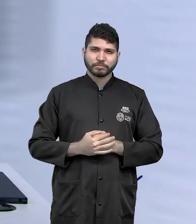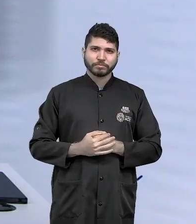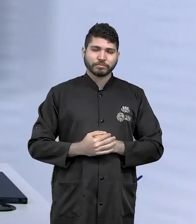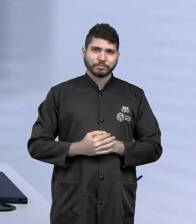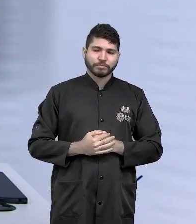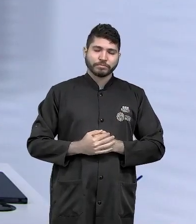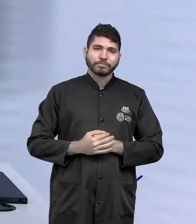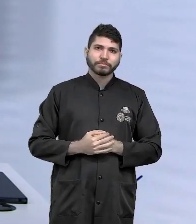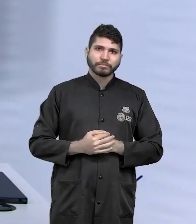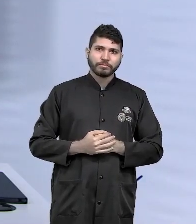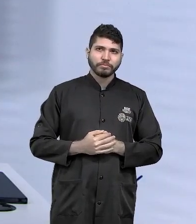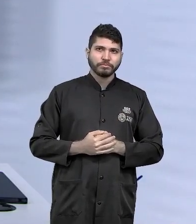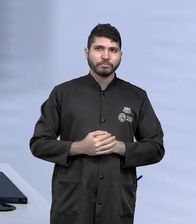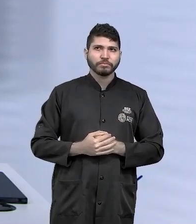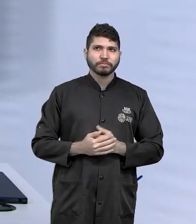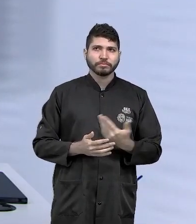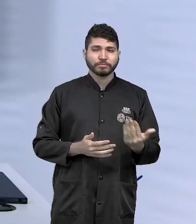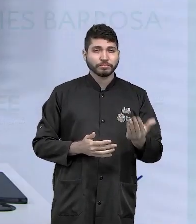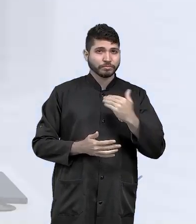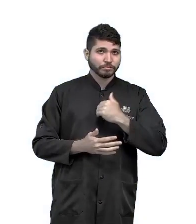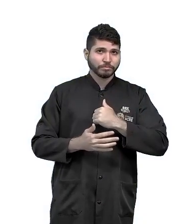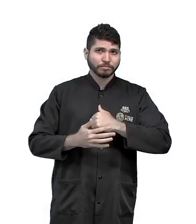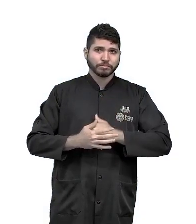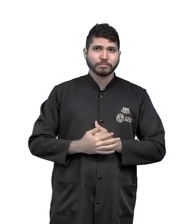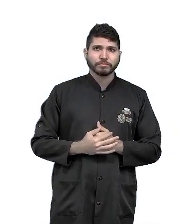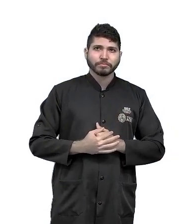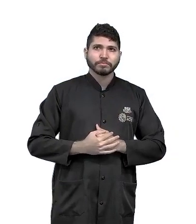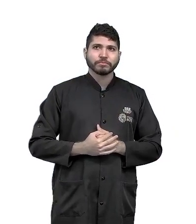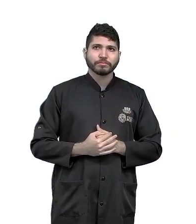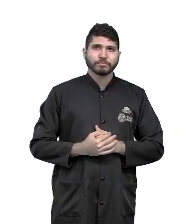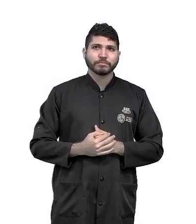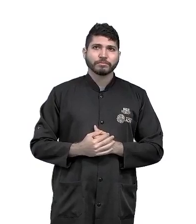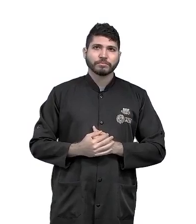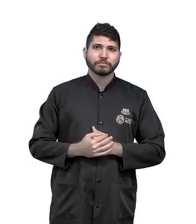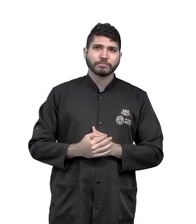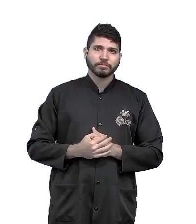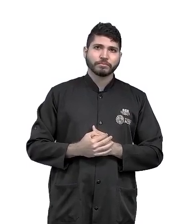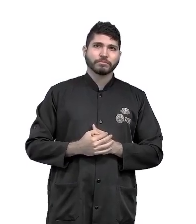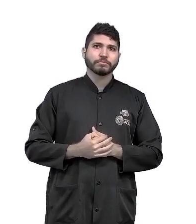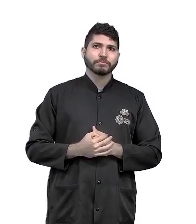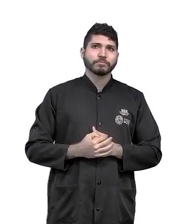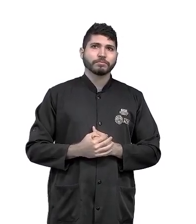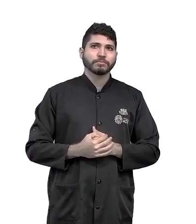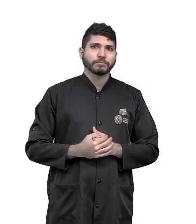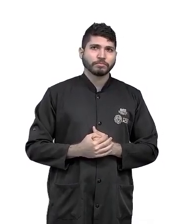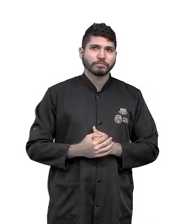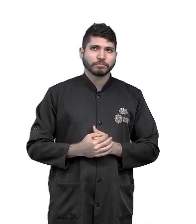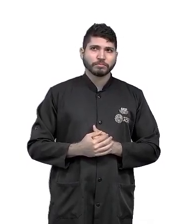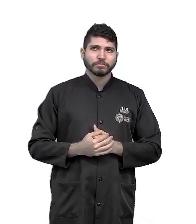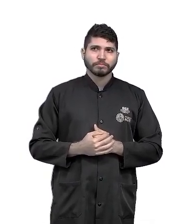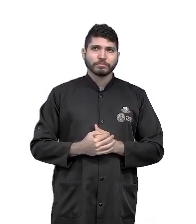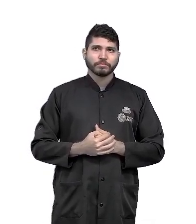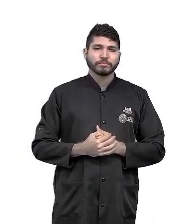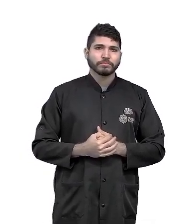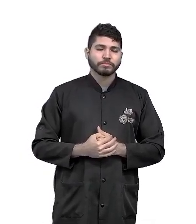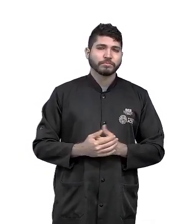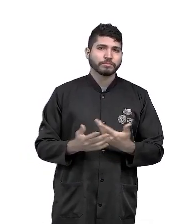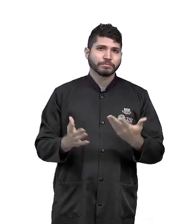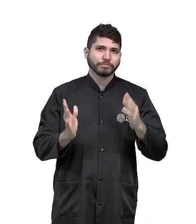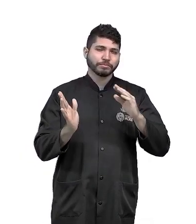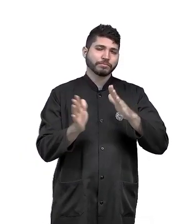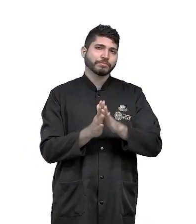progressão de outra, ok? Vamos às questões do Enem. A gente vai começar com uma questão aqui de 2020, tá bom? Caderno